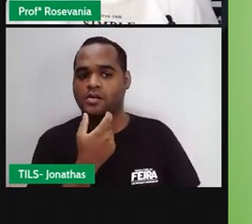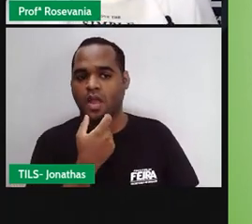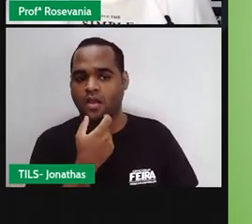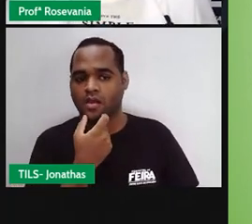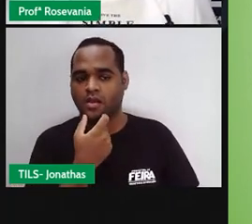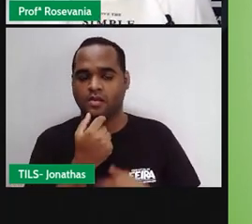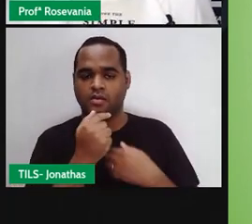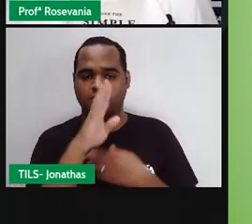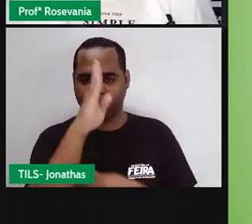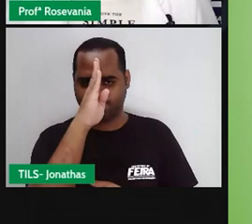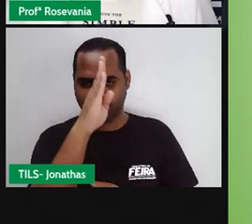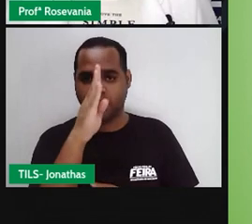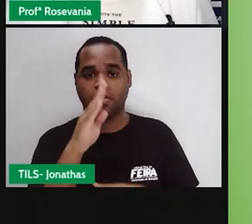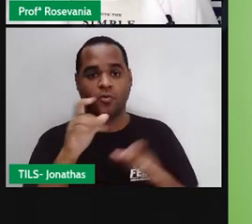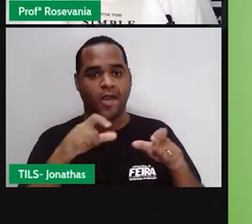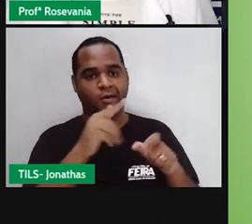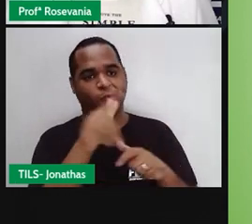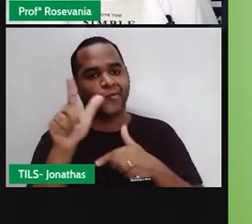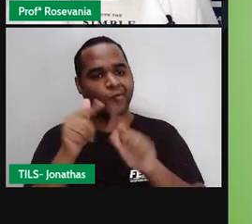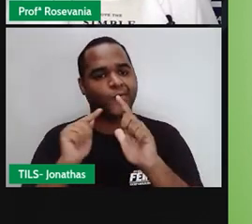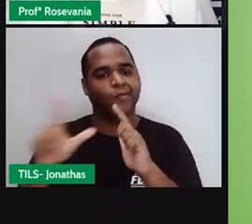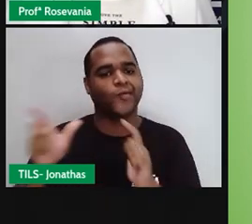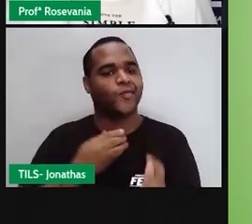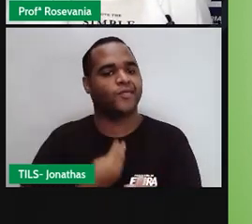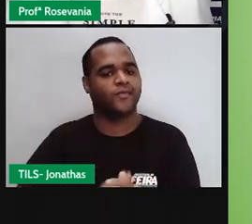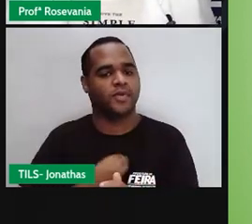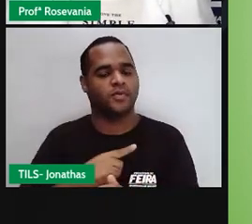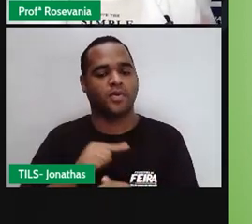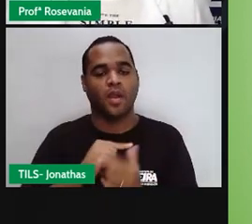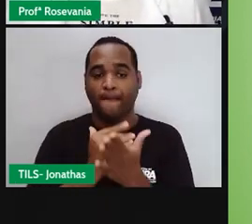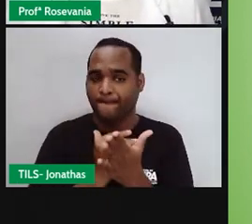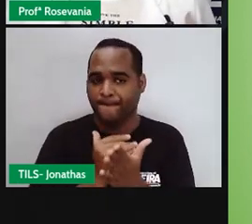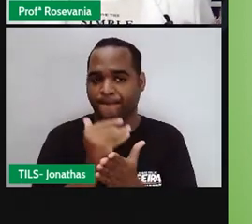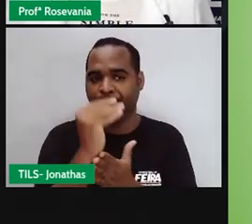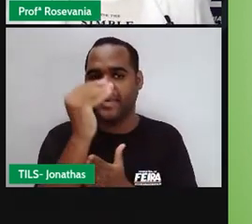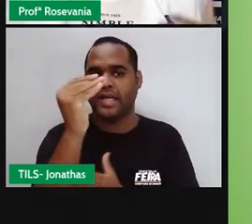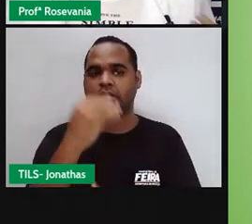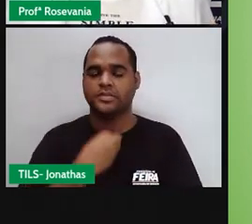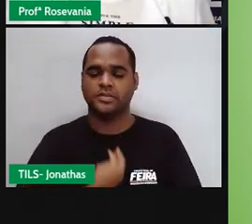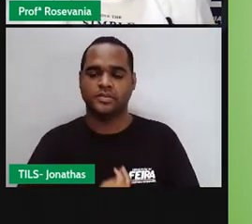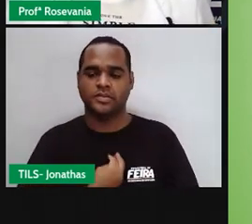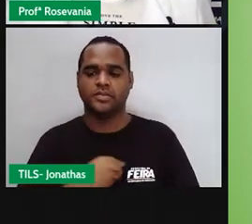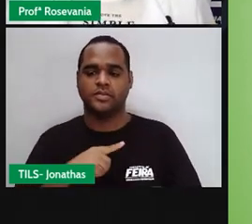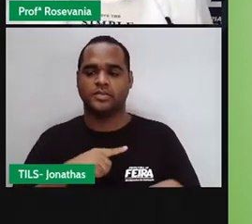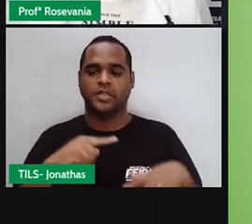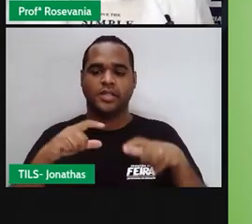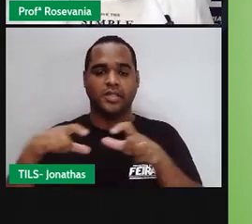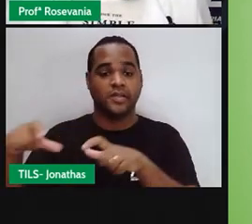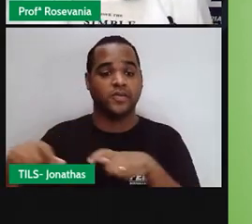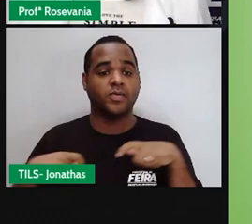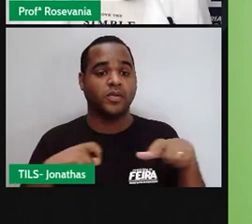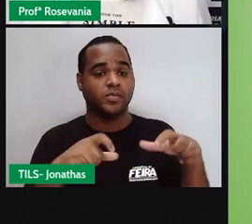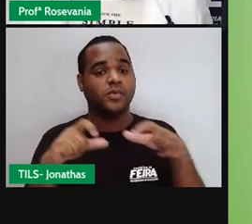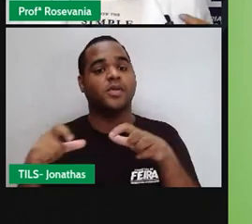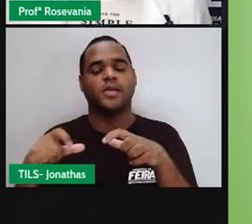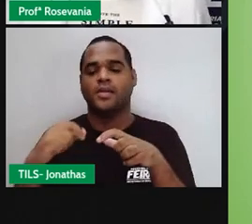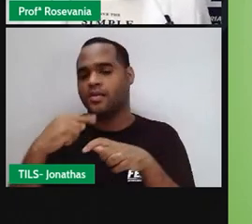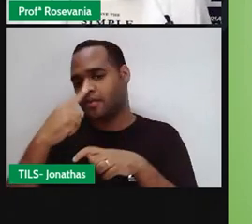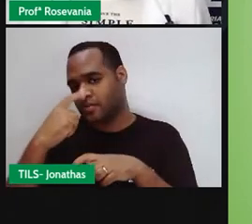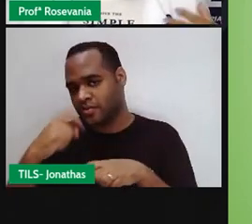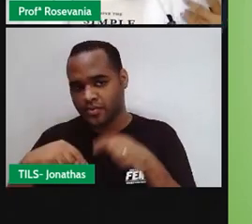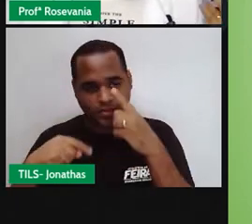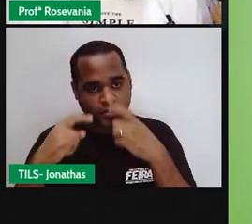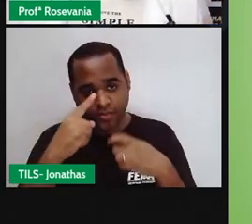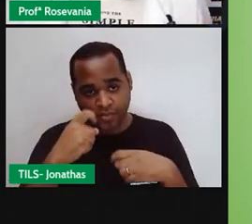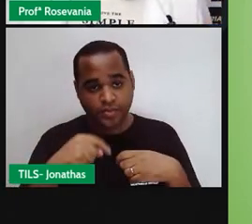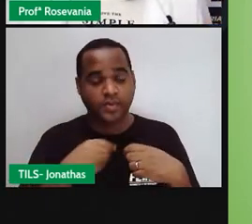outros locais. Aí, na realidade, a partir daí, a gente começou a jogar essas indústrias que poluíam mais, essas